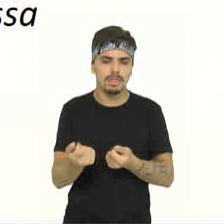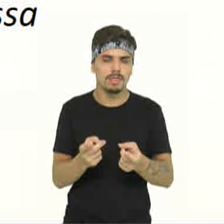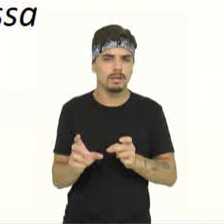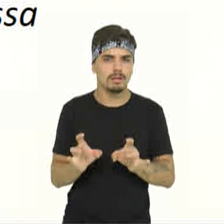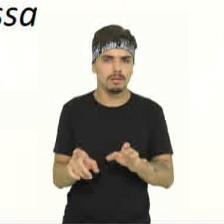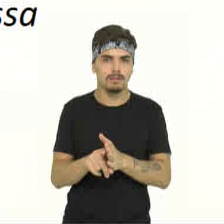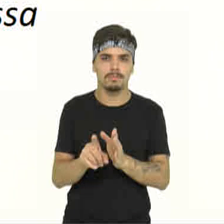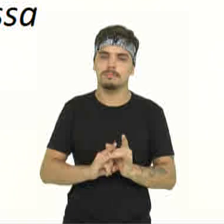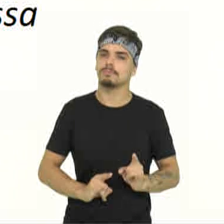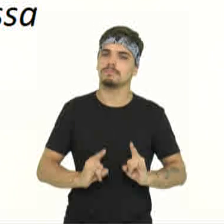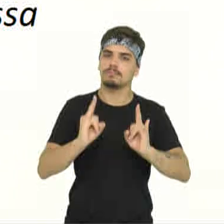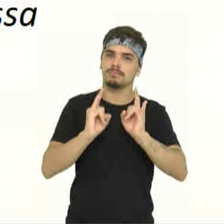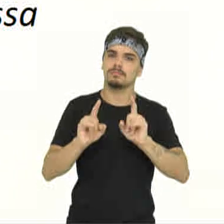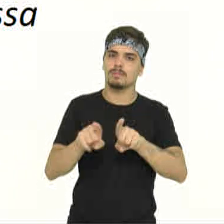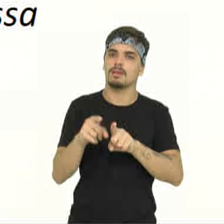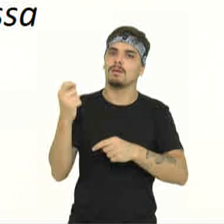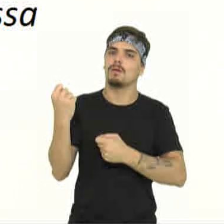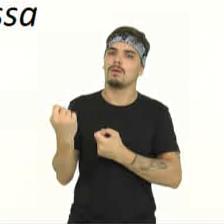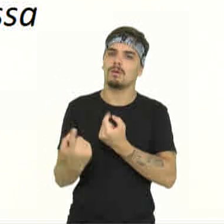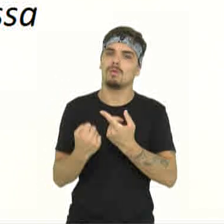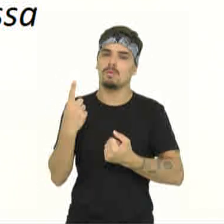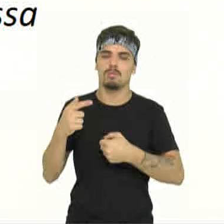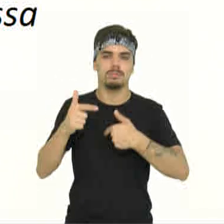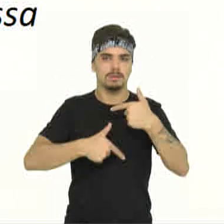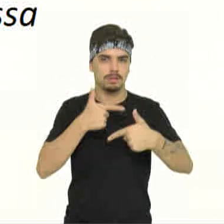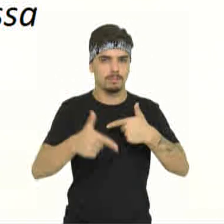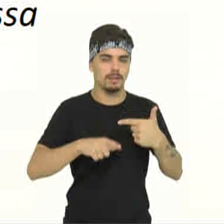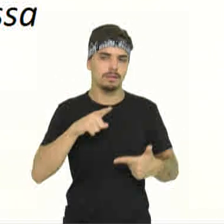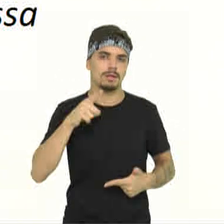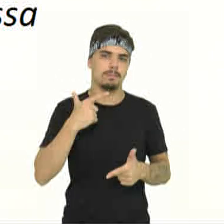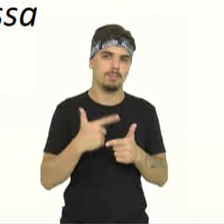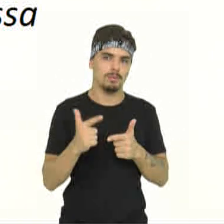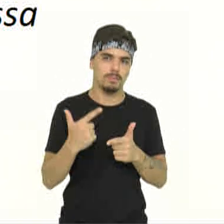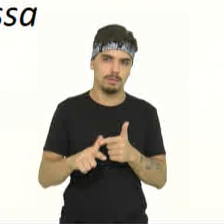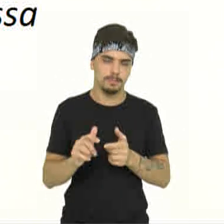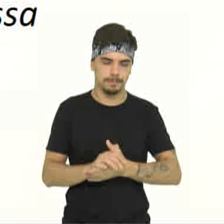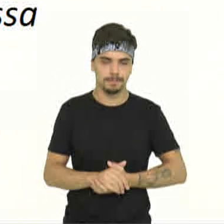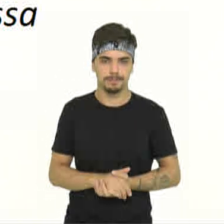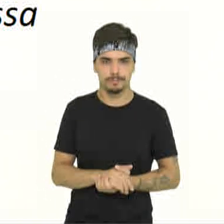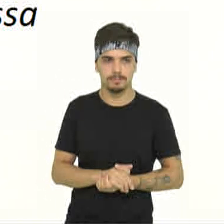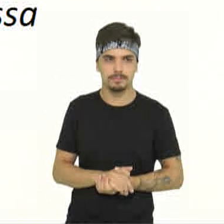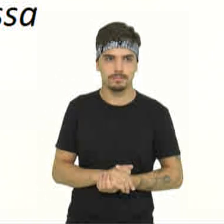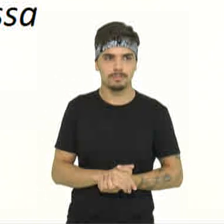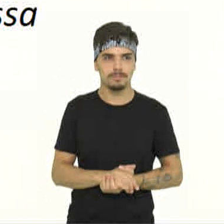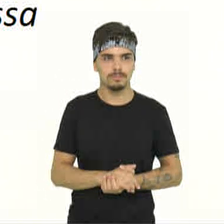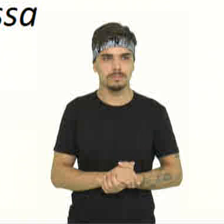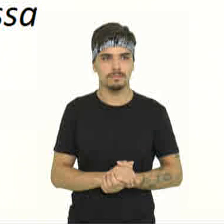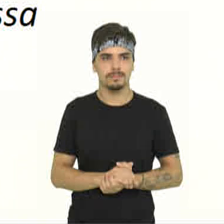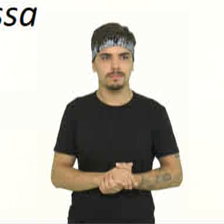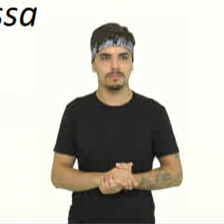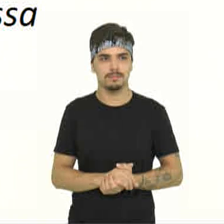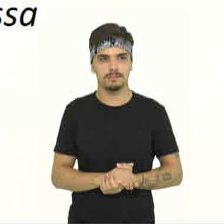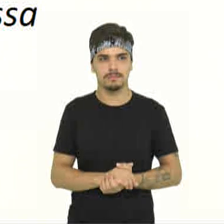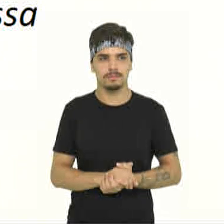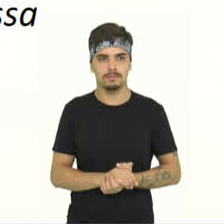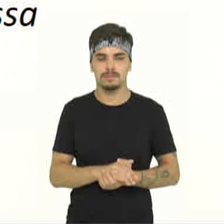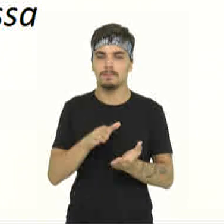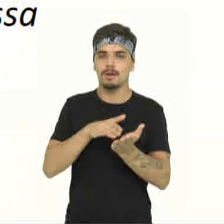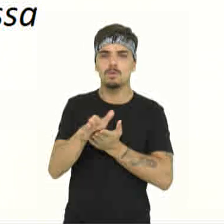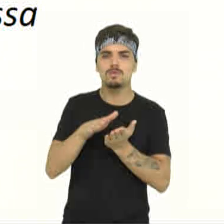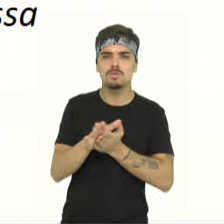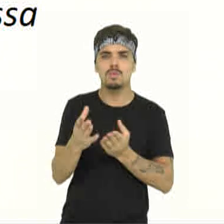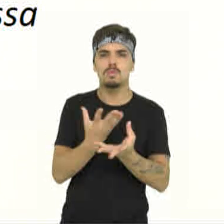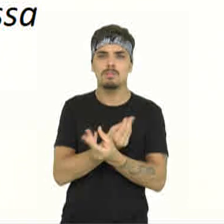que acabam, né, trazendo problemas para as áreas urbanas. Do consumo ilimitado, para que um dia se possa dizer